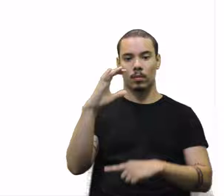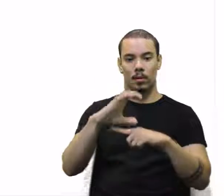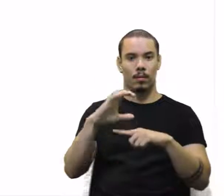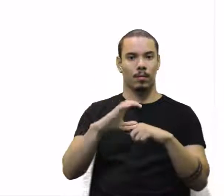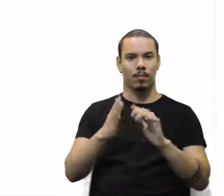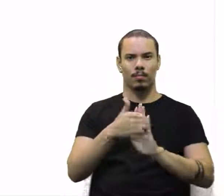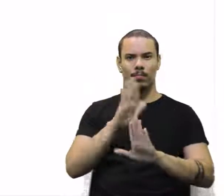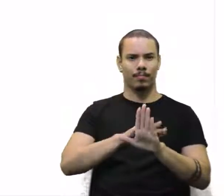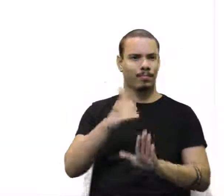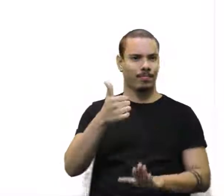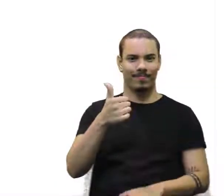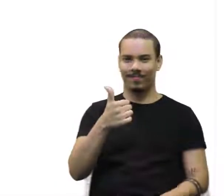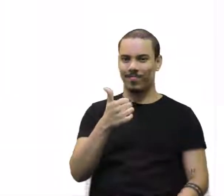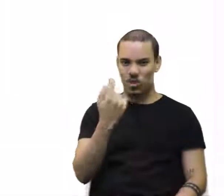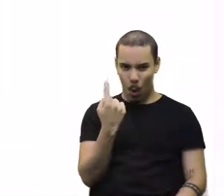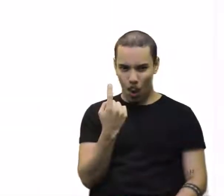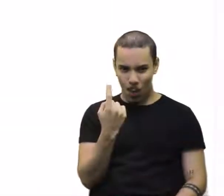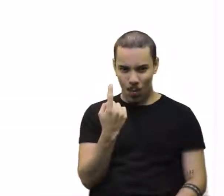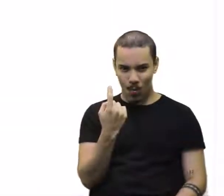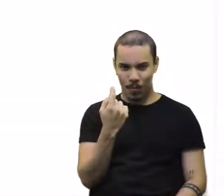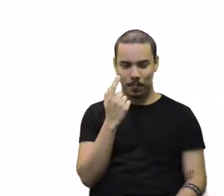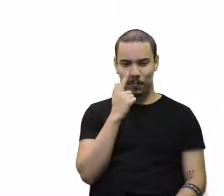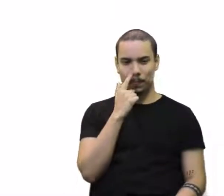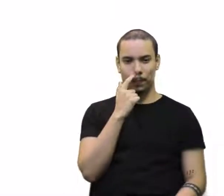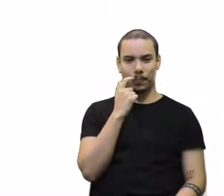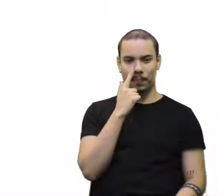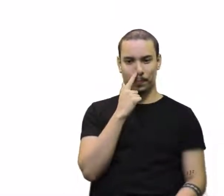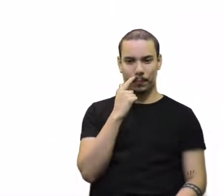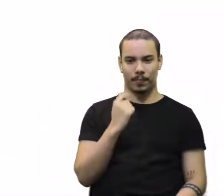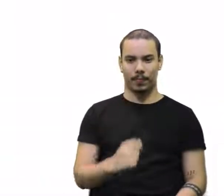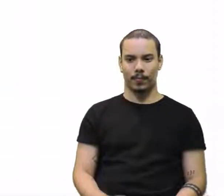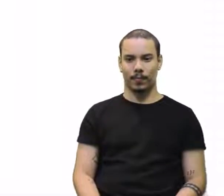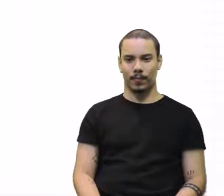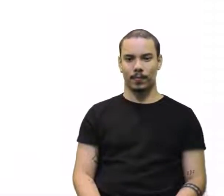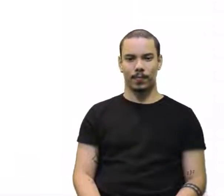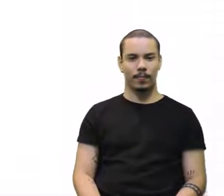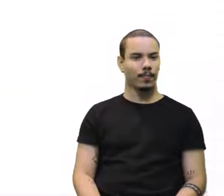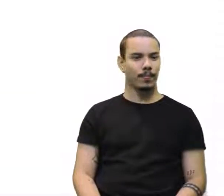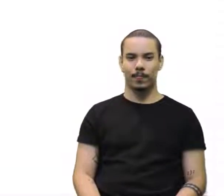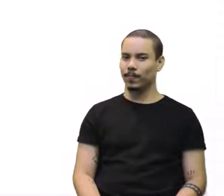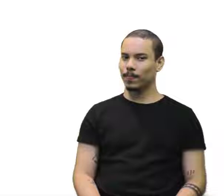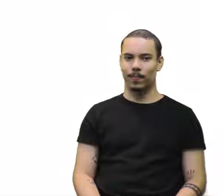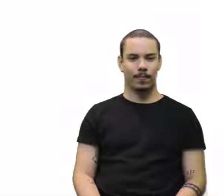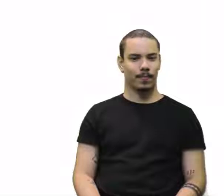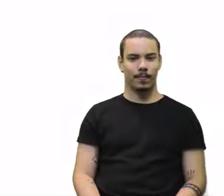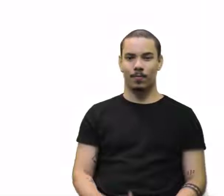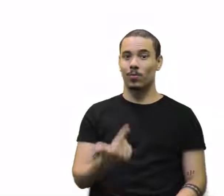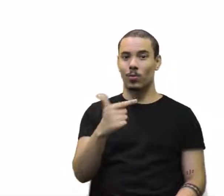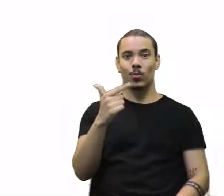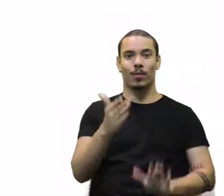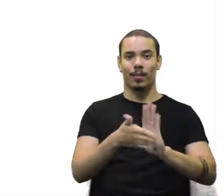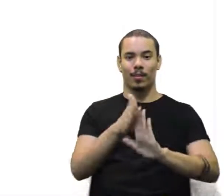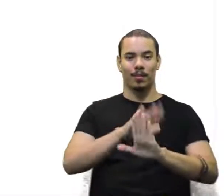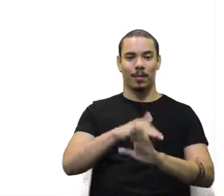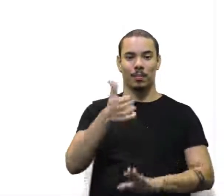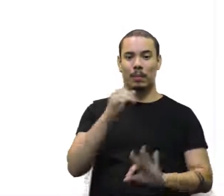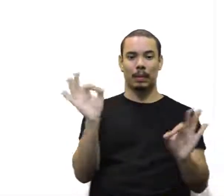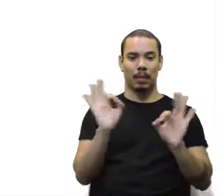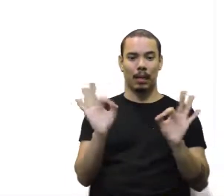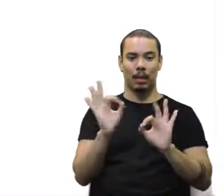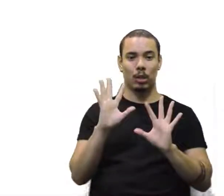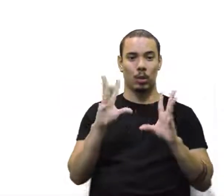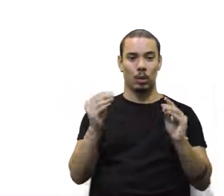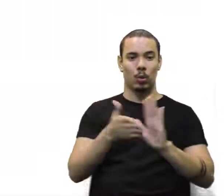carbono primário. Vamos lá ver se tem só um carbono primário? Gente, nem carbono primário tem aqui. São